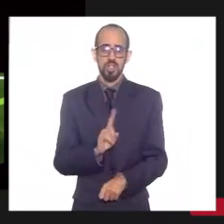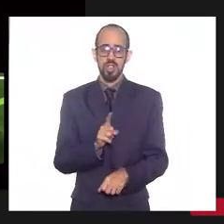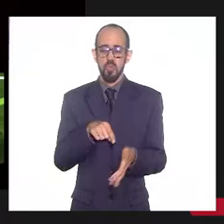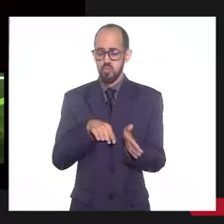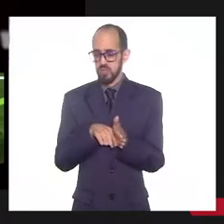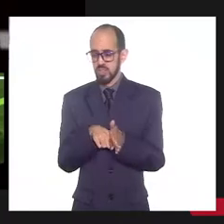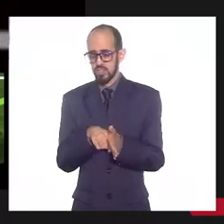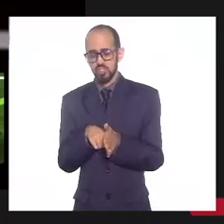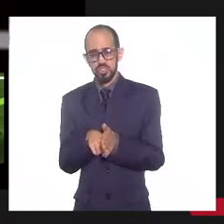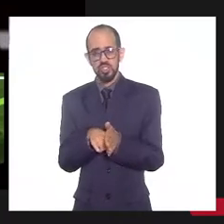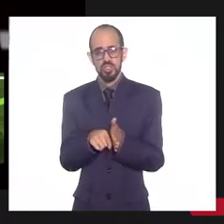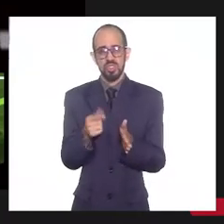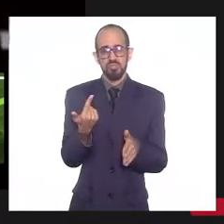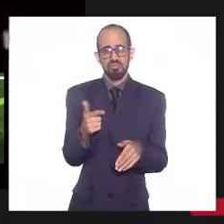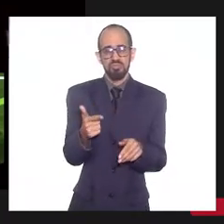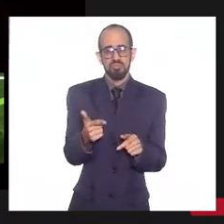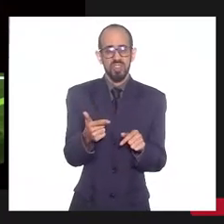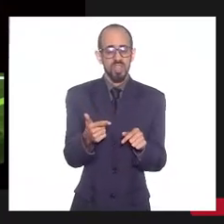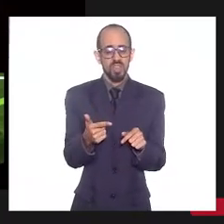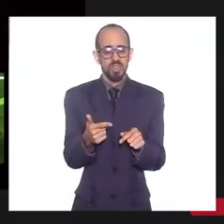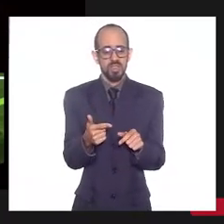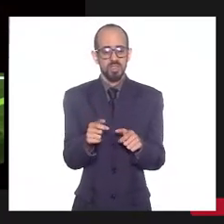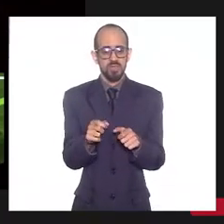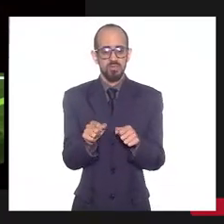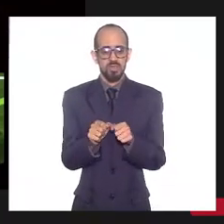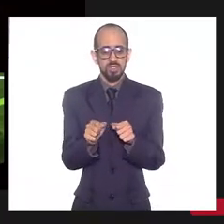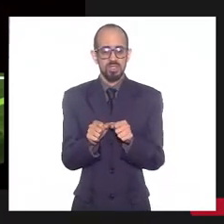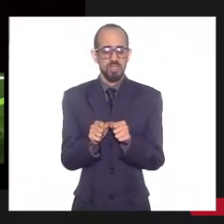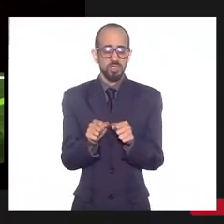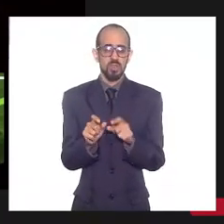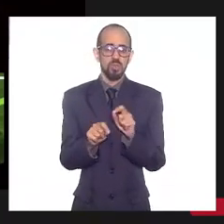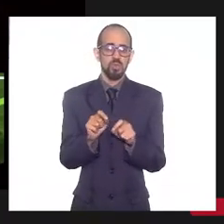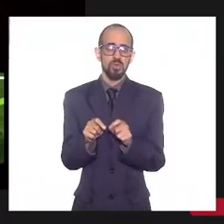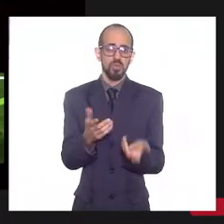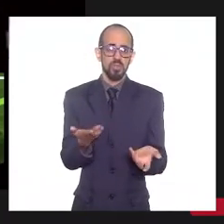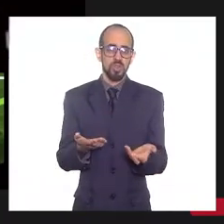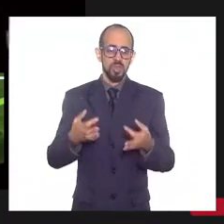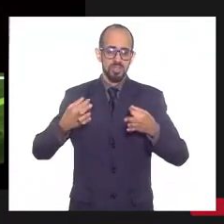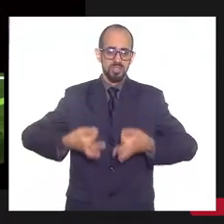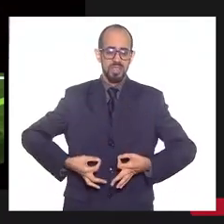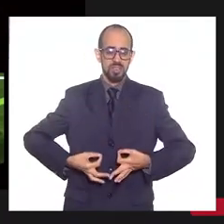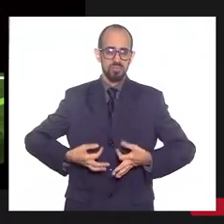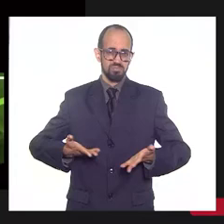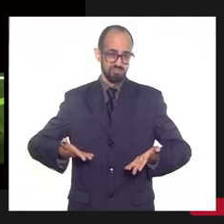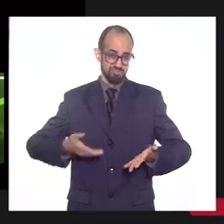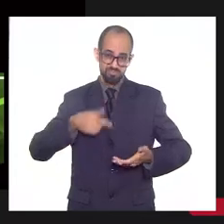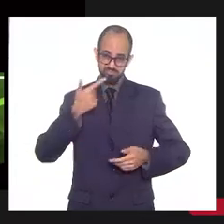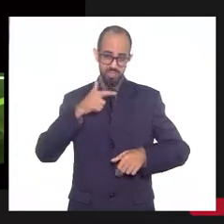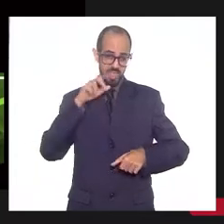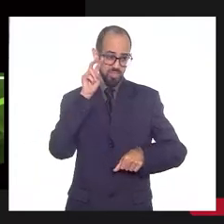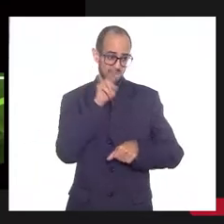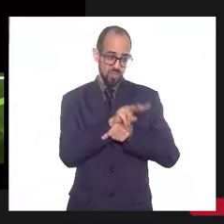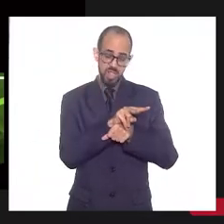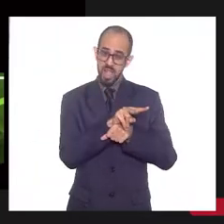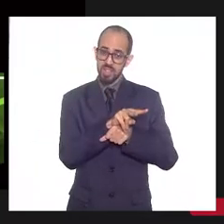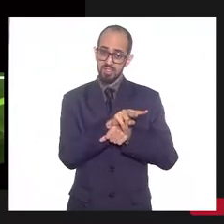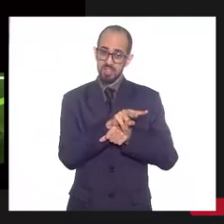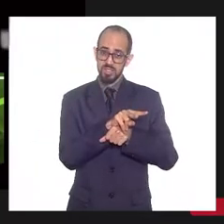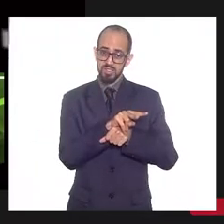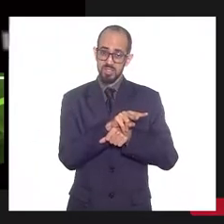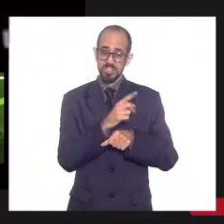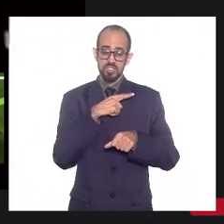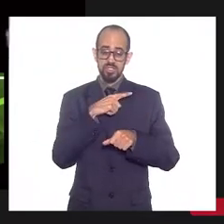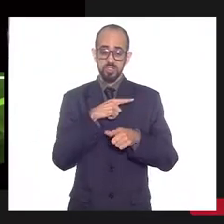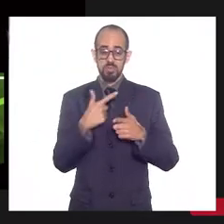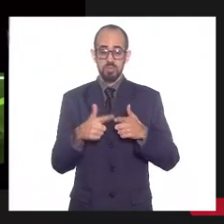investiga não está é os olhos voltados para nós temos a questão dos